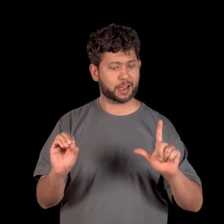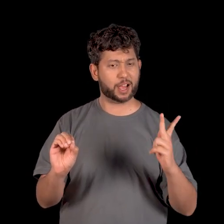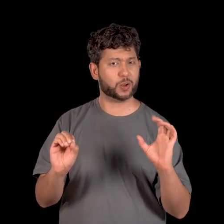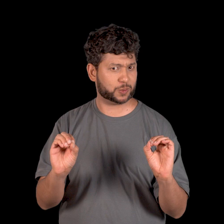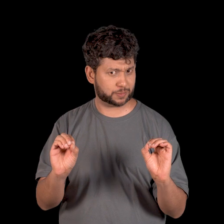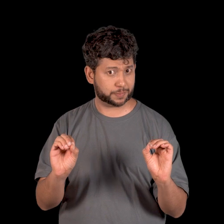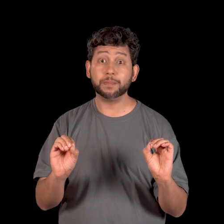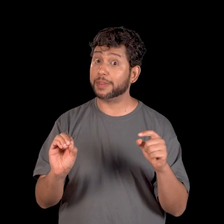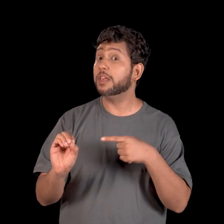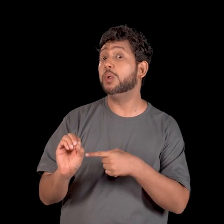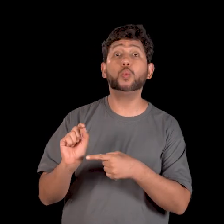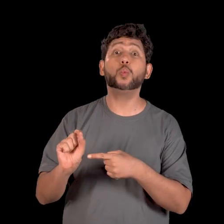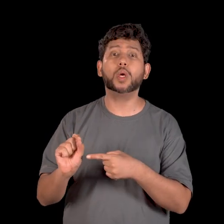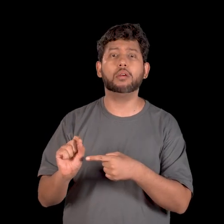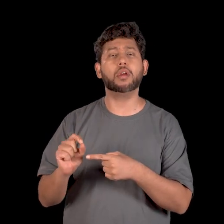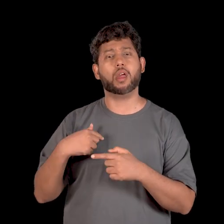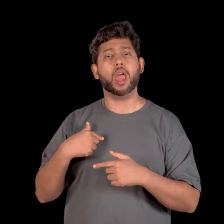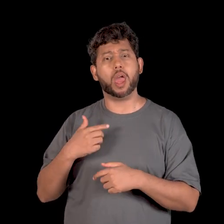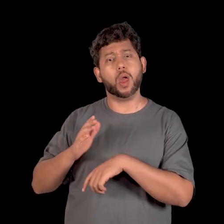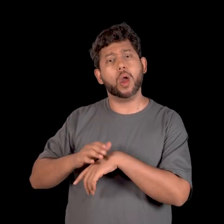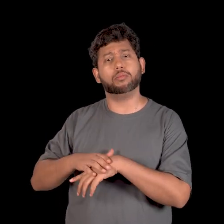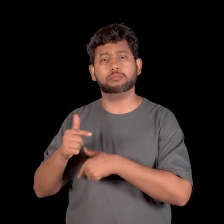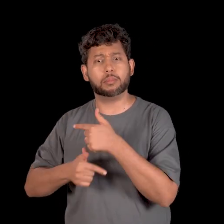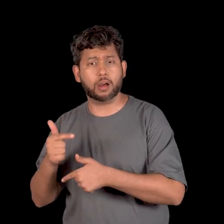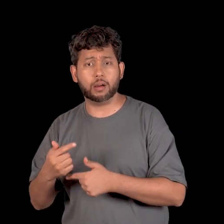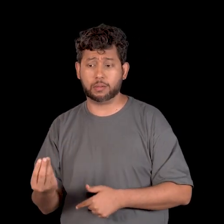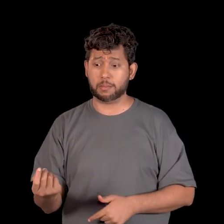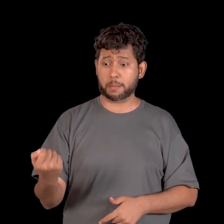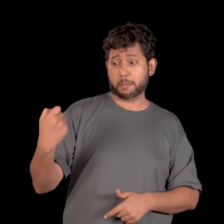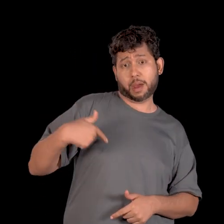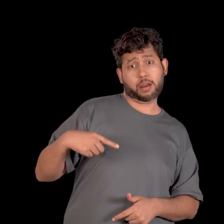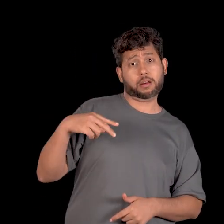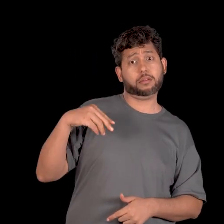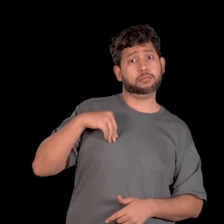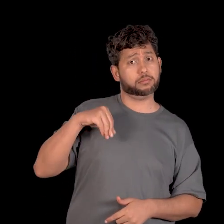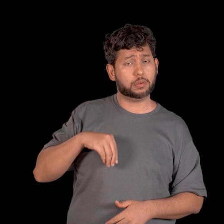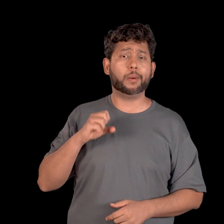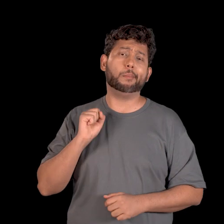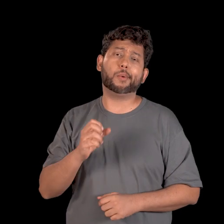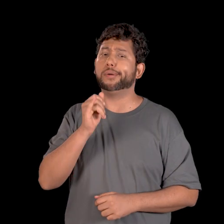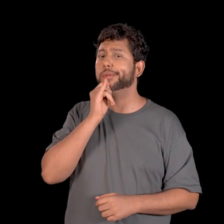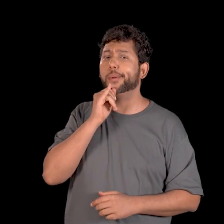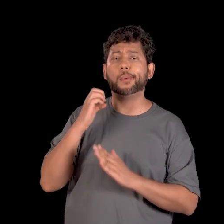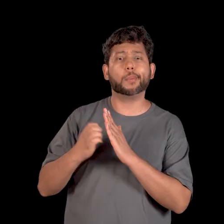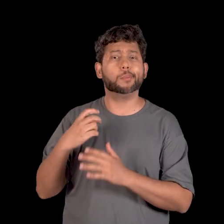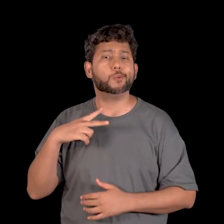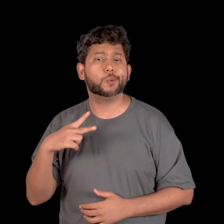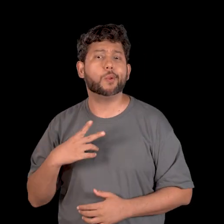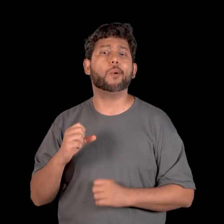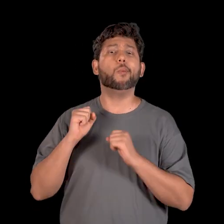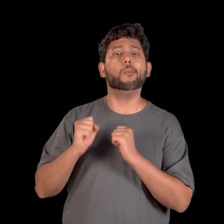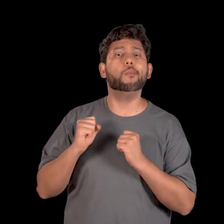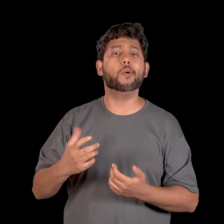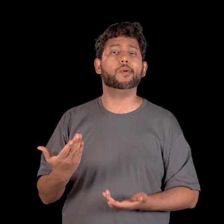diferentes. Emprego é uma forma de trabalho em que alguém recebe uma remuneração por seu papel dentro de uma organização, que pode ser uma